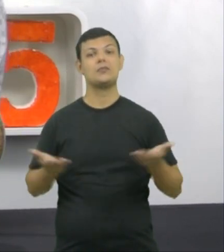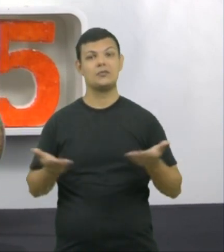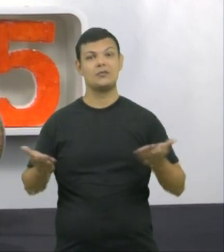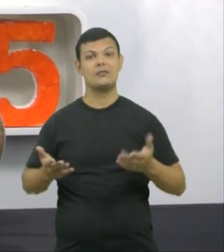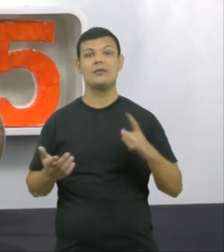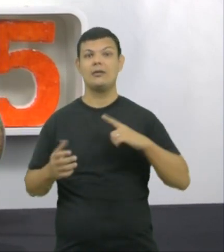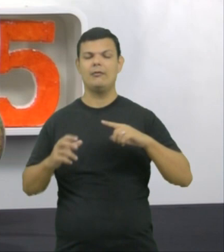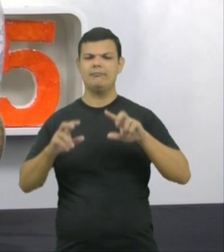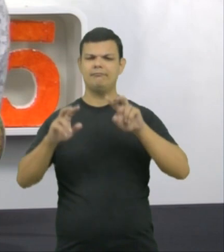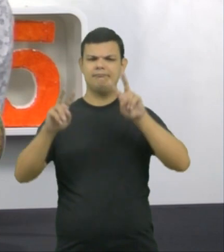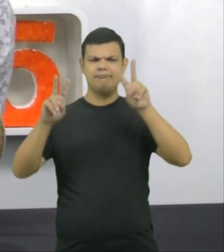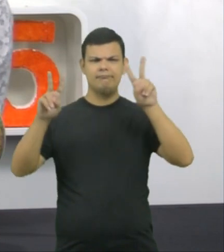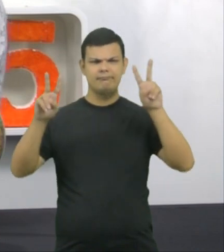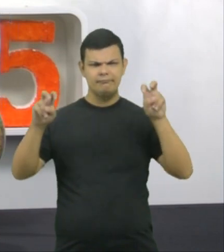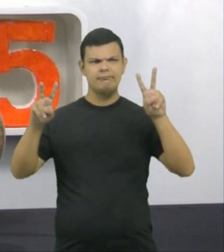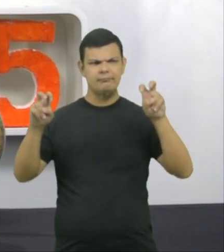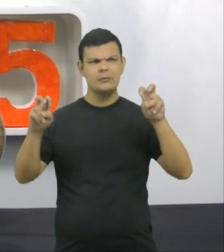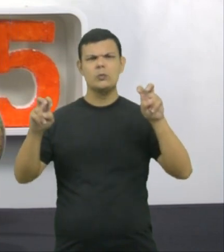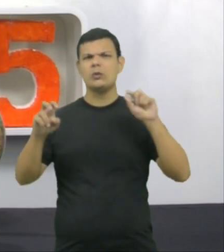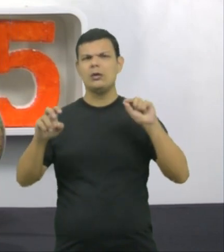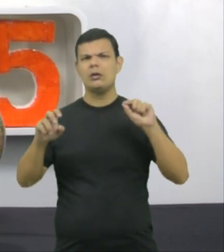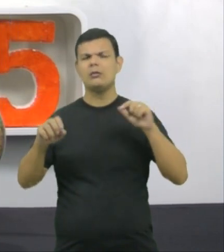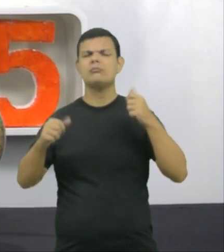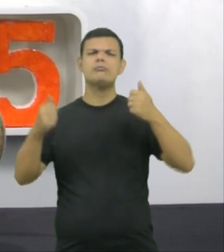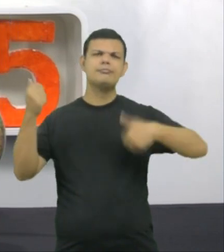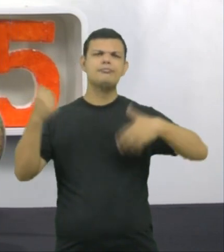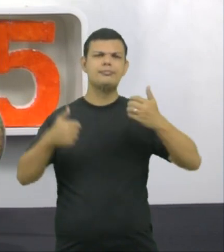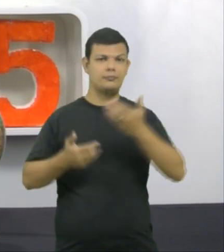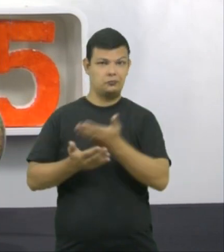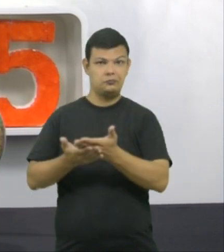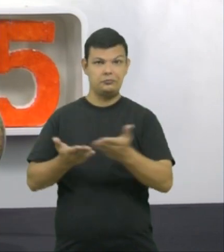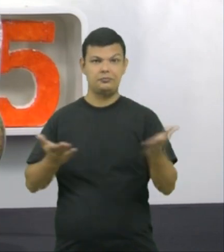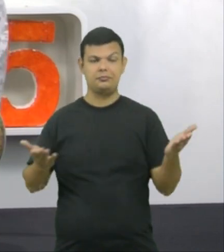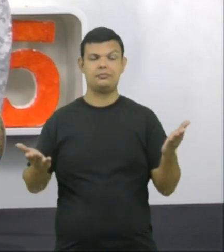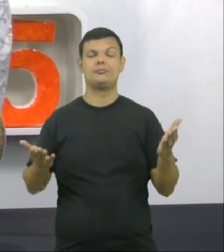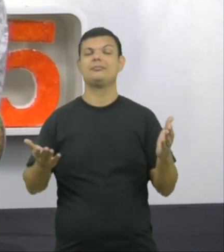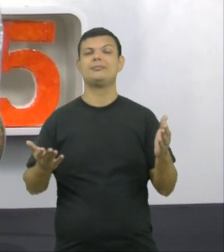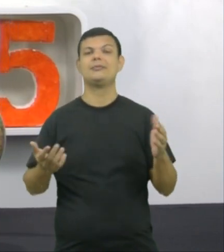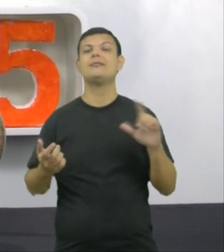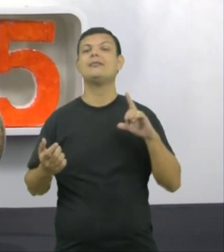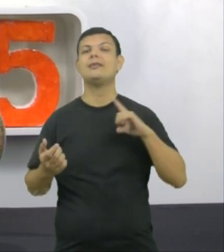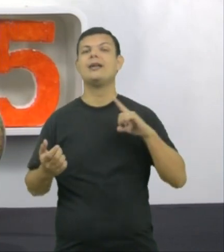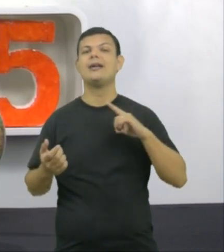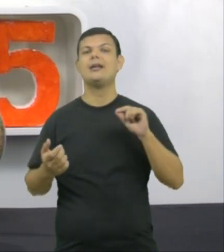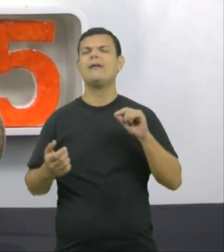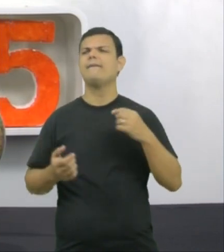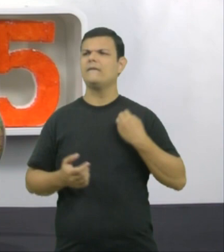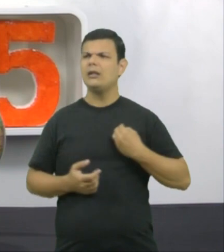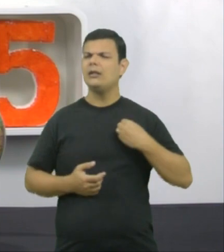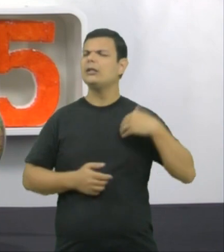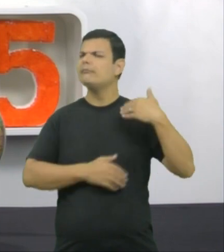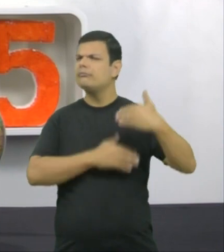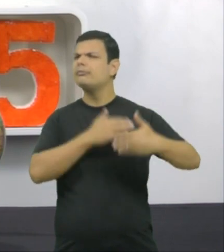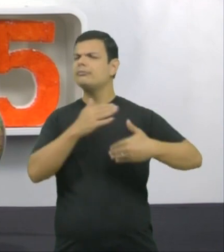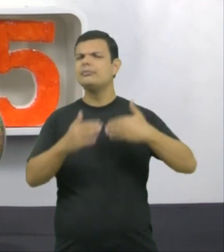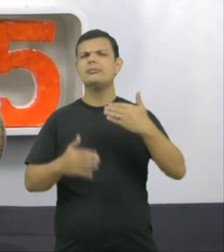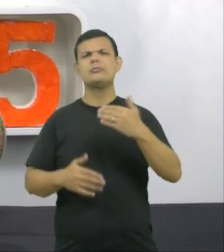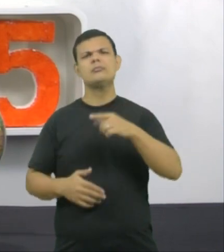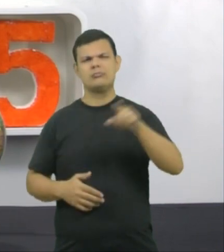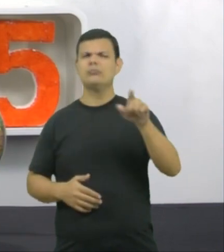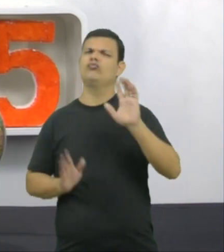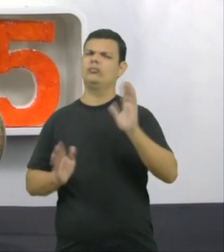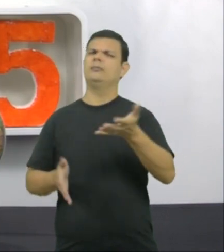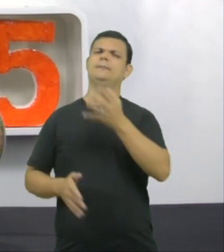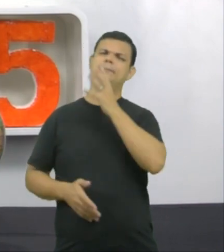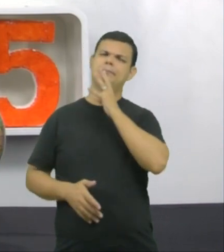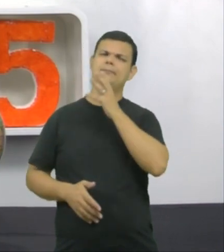grande assunto super importante para tratar com vocês, que é presente na nossa vida. Com certeza vocês já ouviram falar